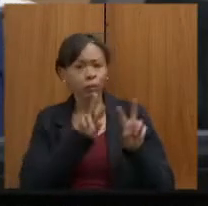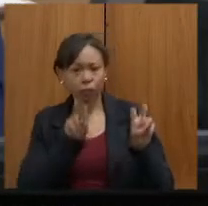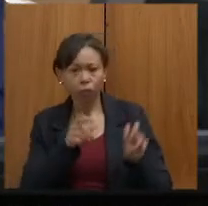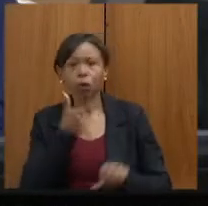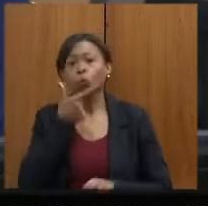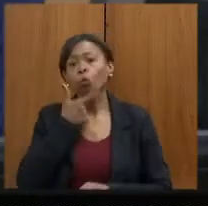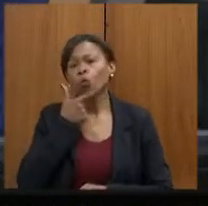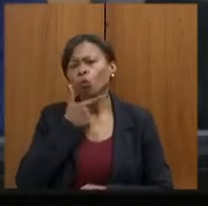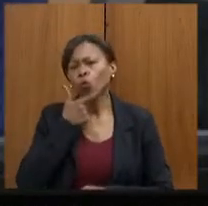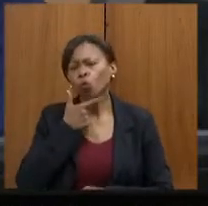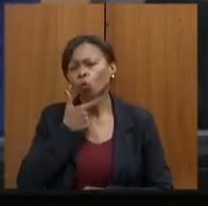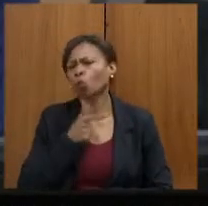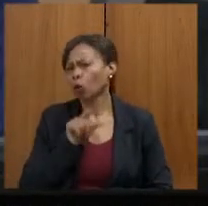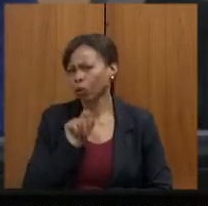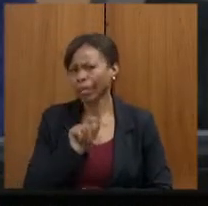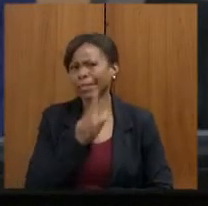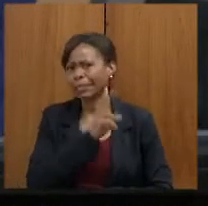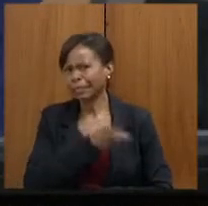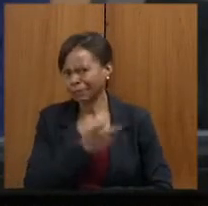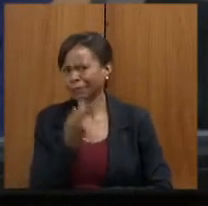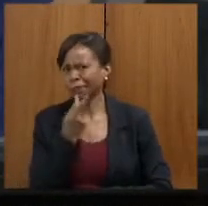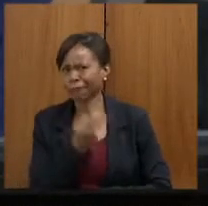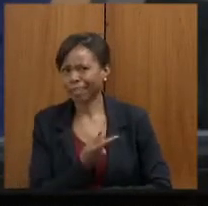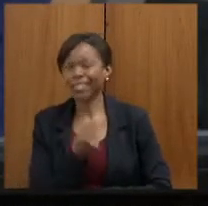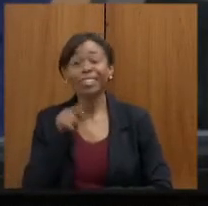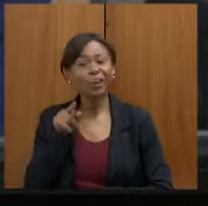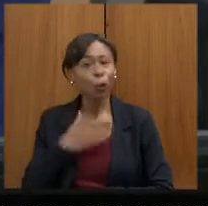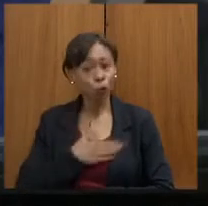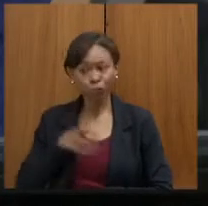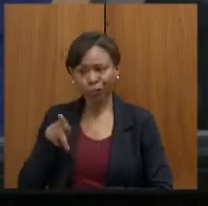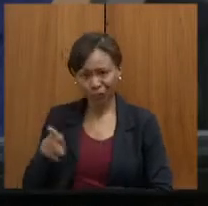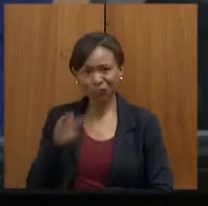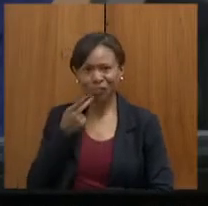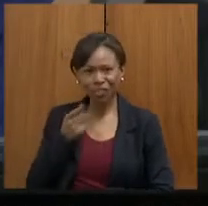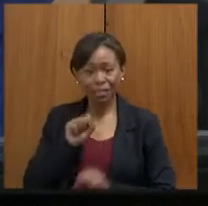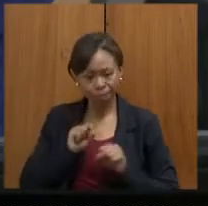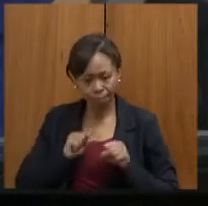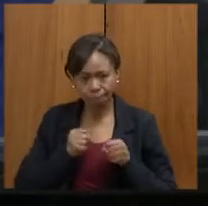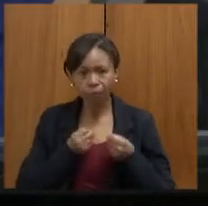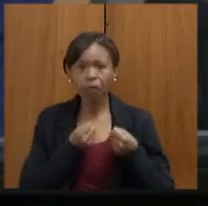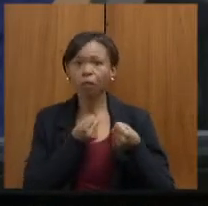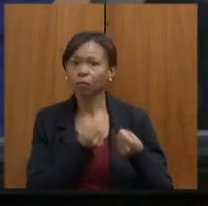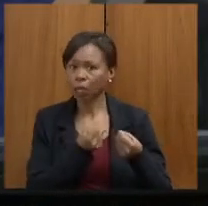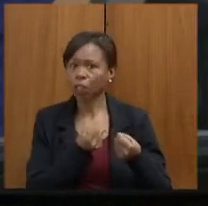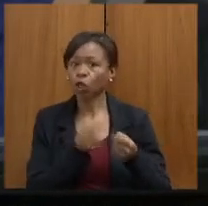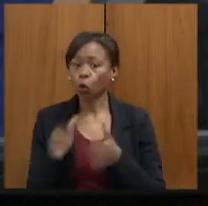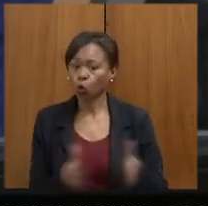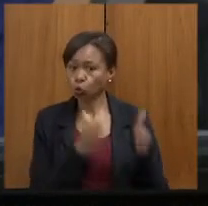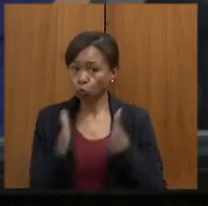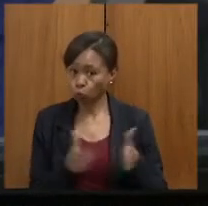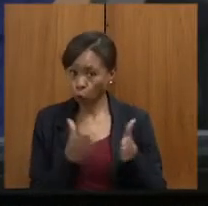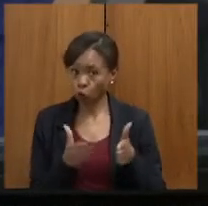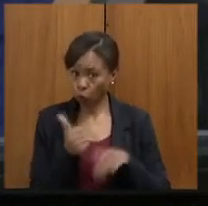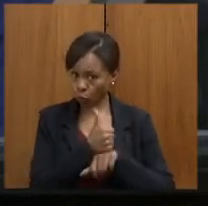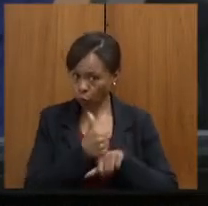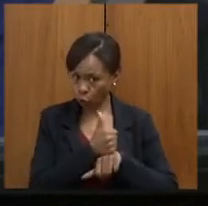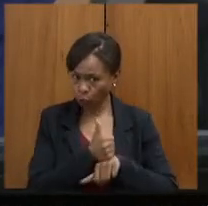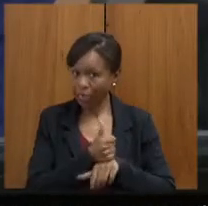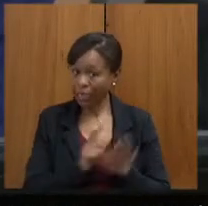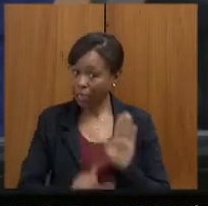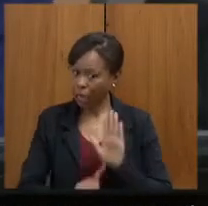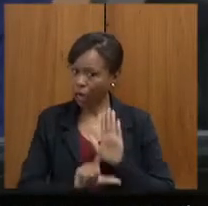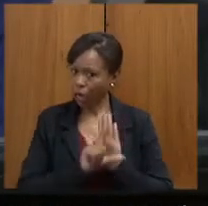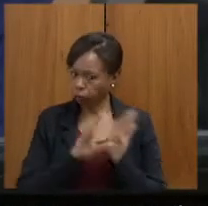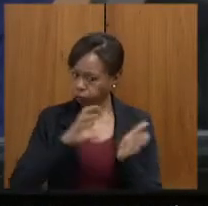que a gente sempre volta e eu gostei muito do seu disso aí que defende realmente os produtores legalizados se que a gente não